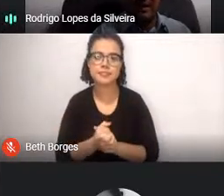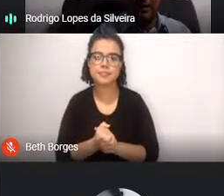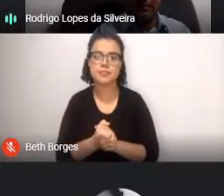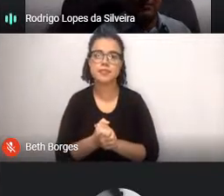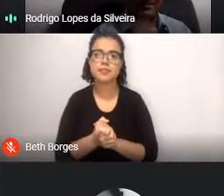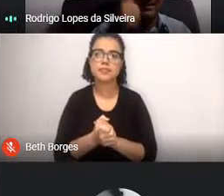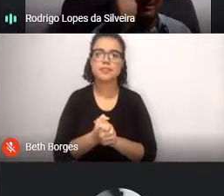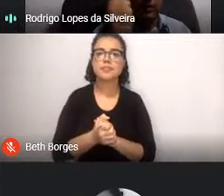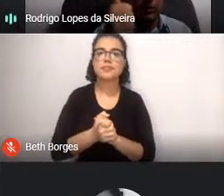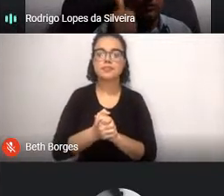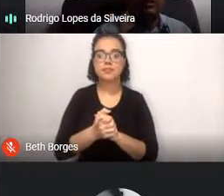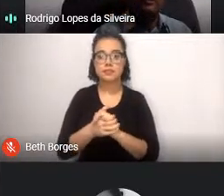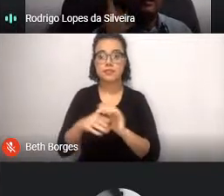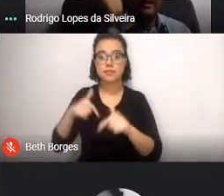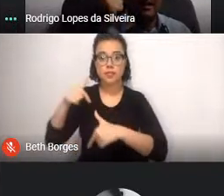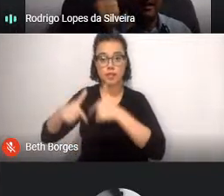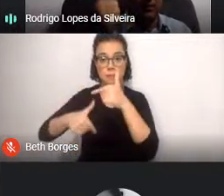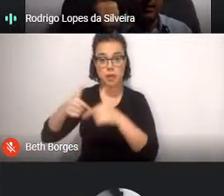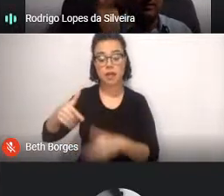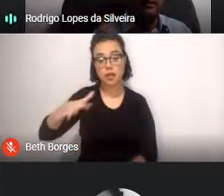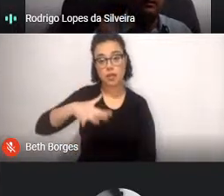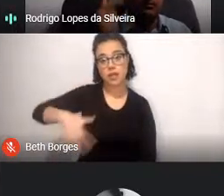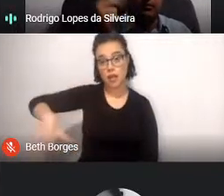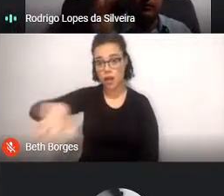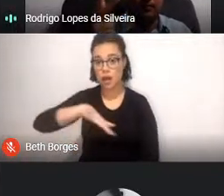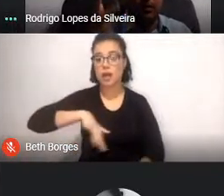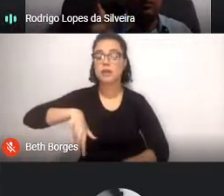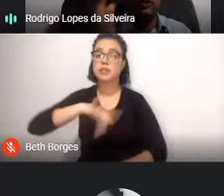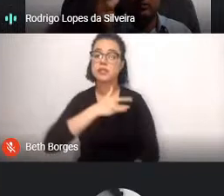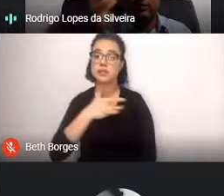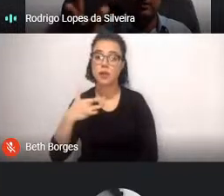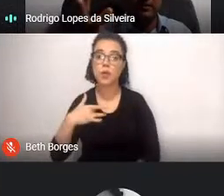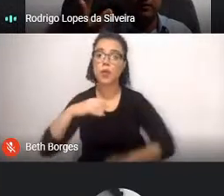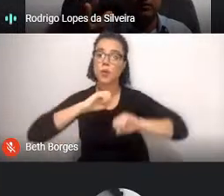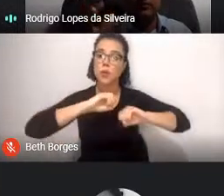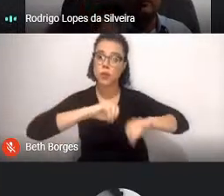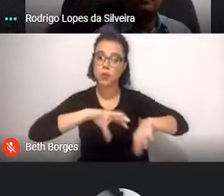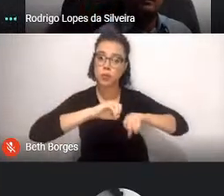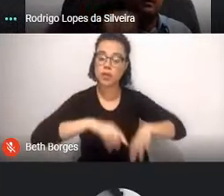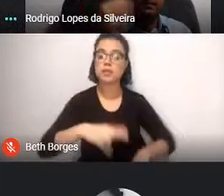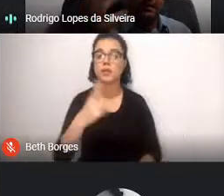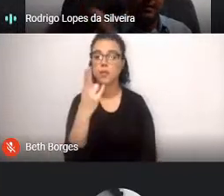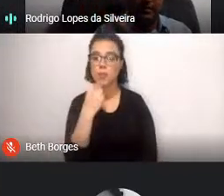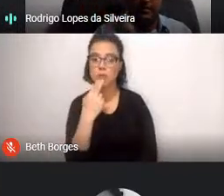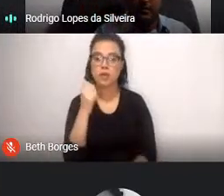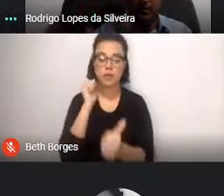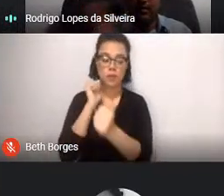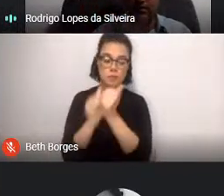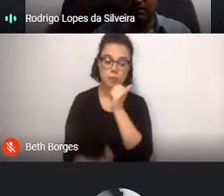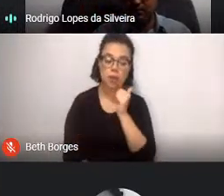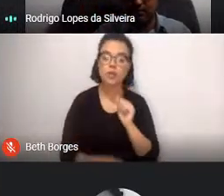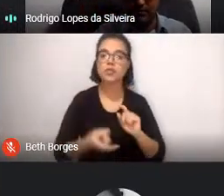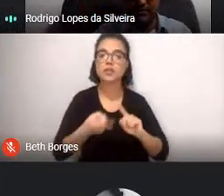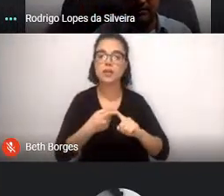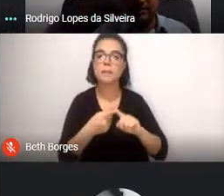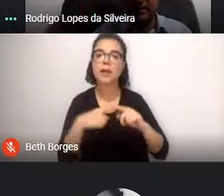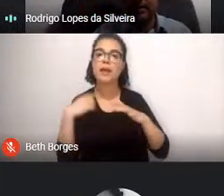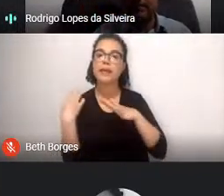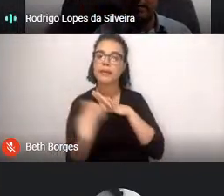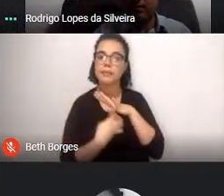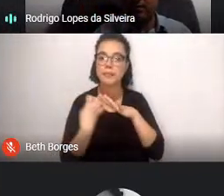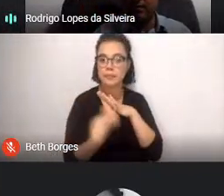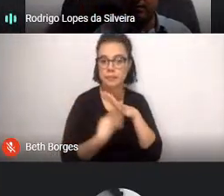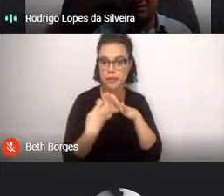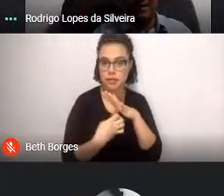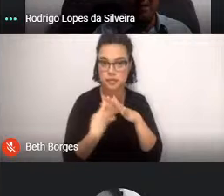Atuamos em campos da saúde, da educação, do esporte, da nutrição, empresas, organizações,